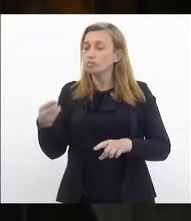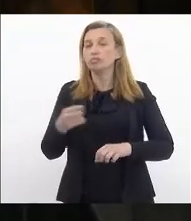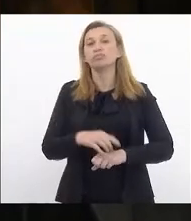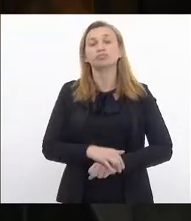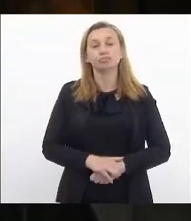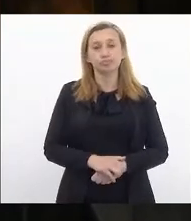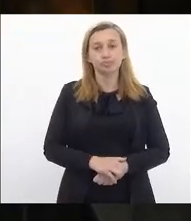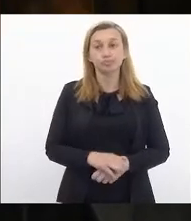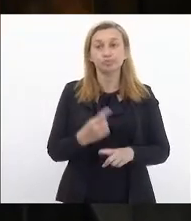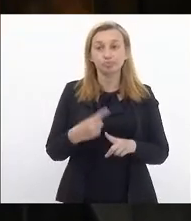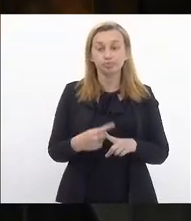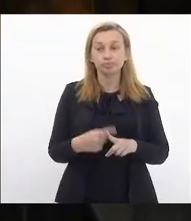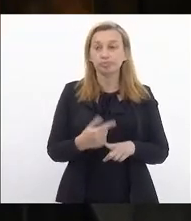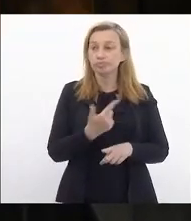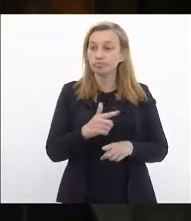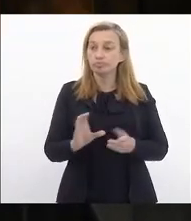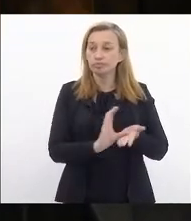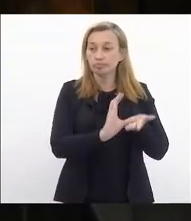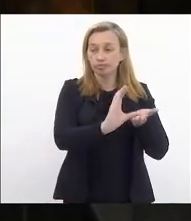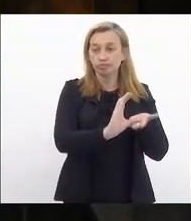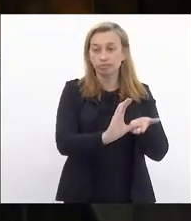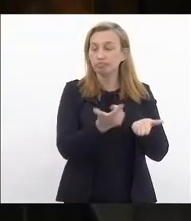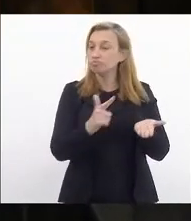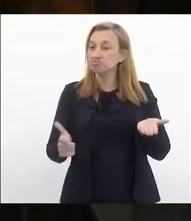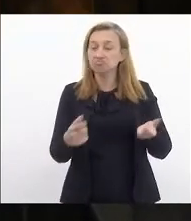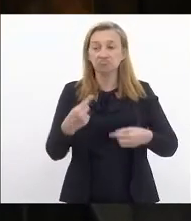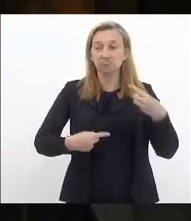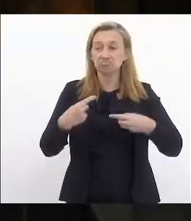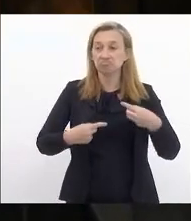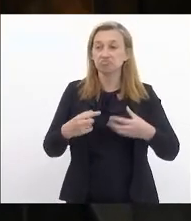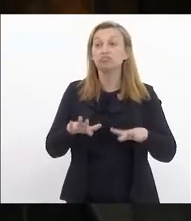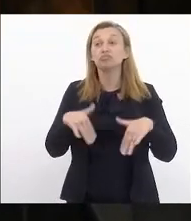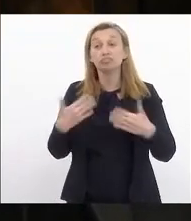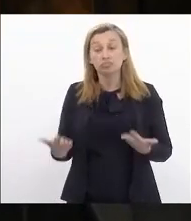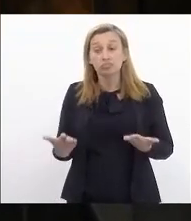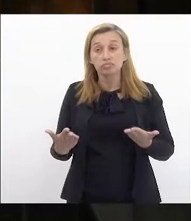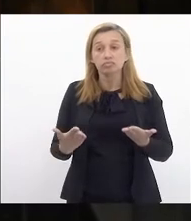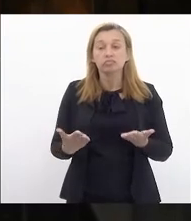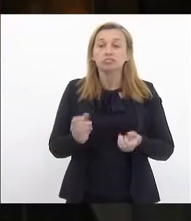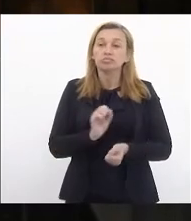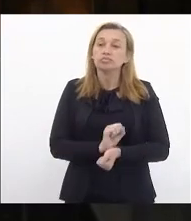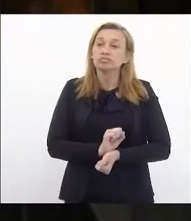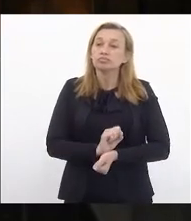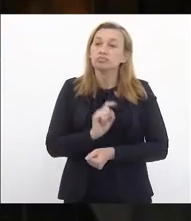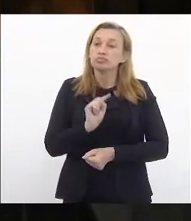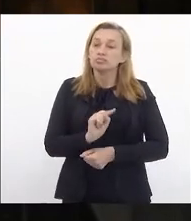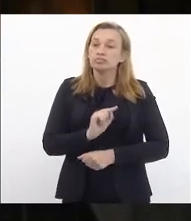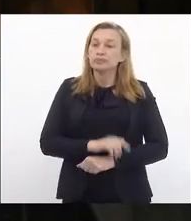porque sem recurso não tem essas políticas então aguardei aqui